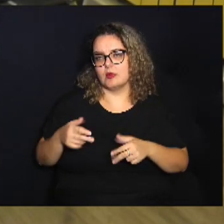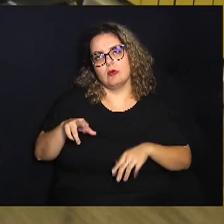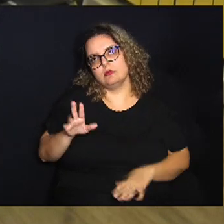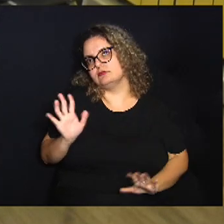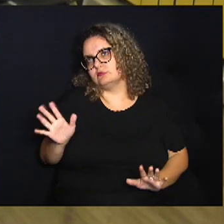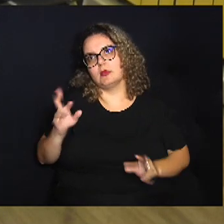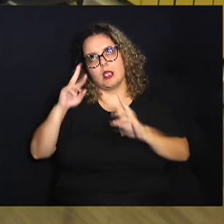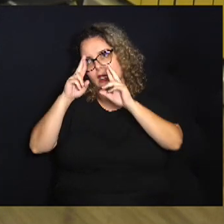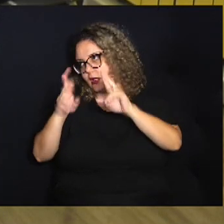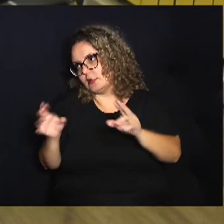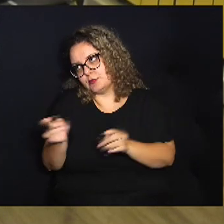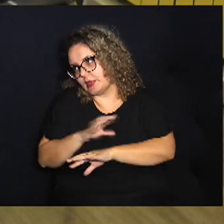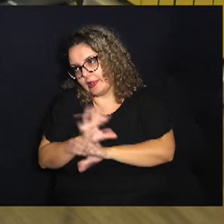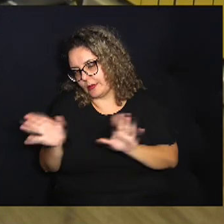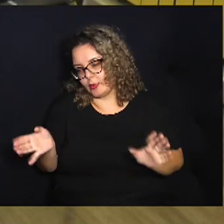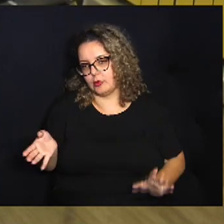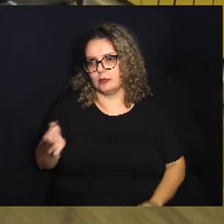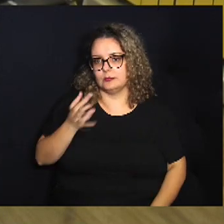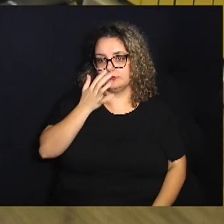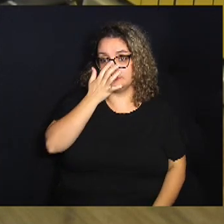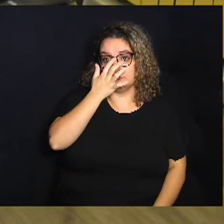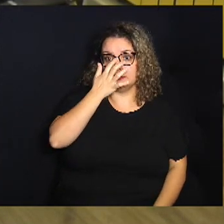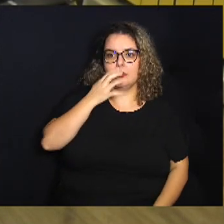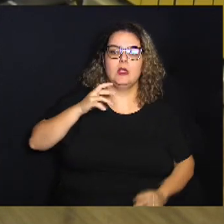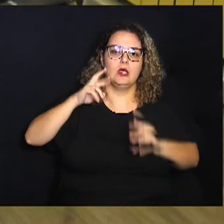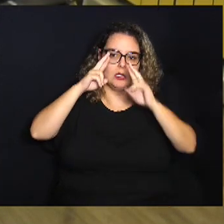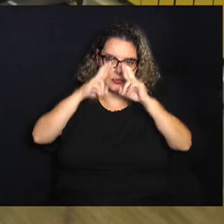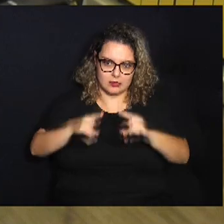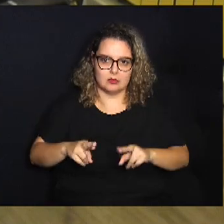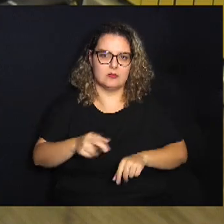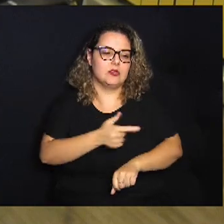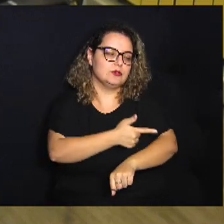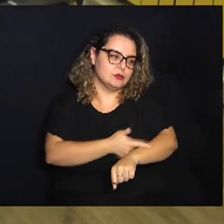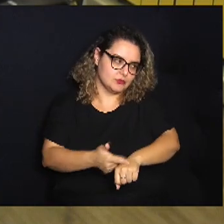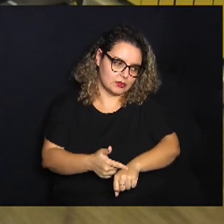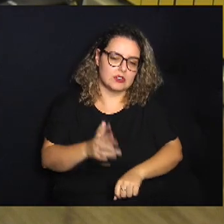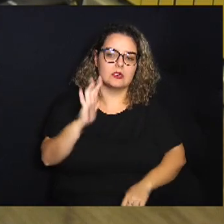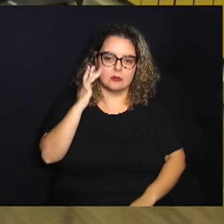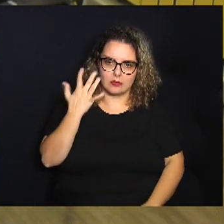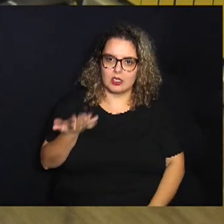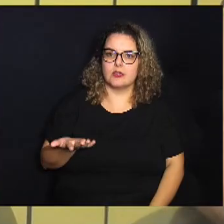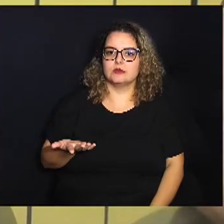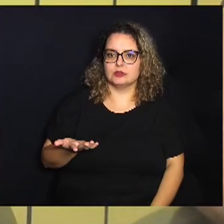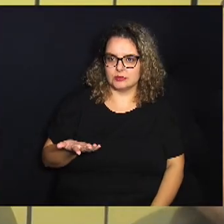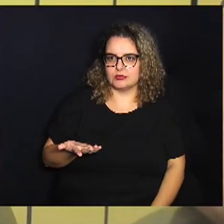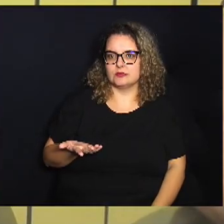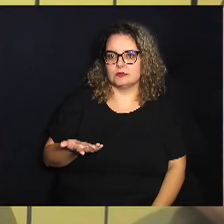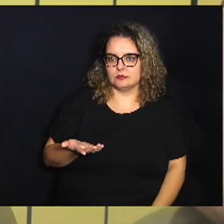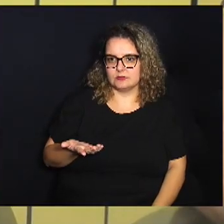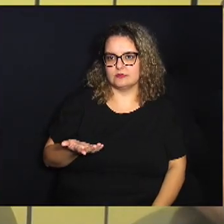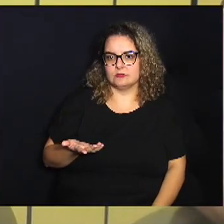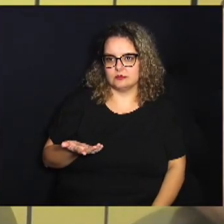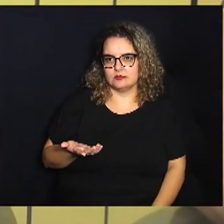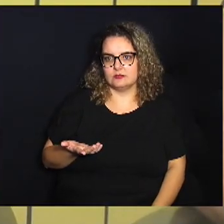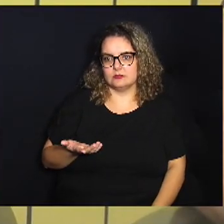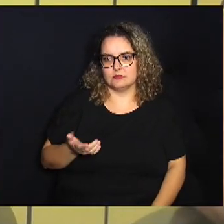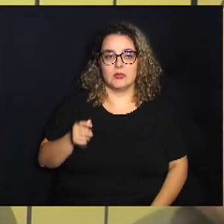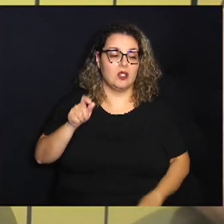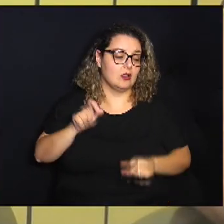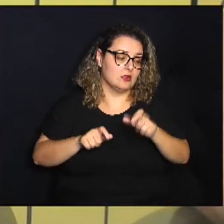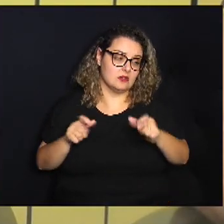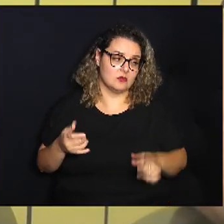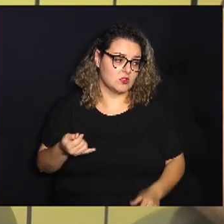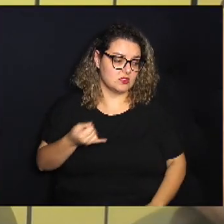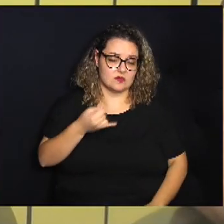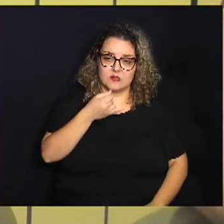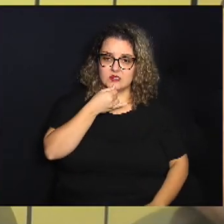de respeito e de segurança? É, respeito e educação, né? Eu acho que, assim, as pessoas,